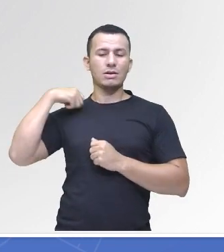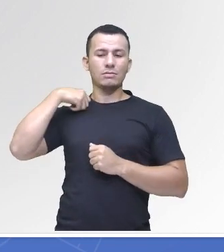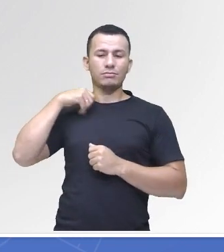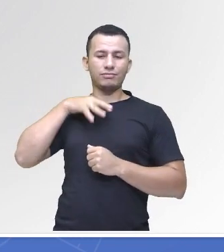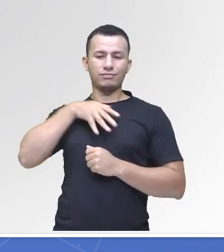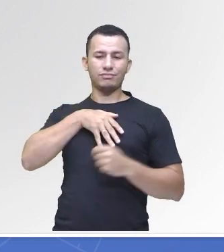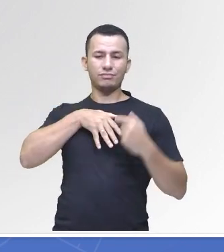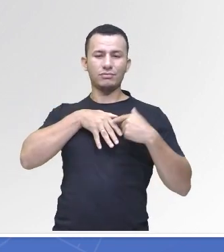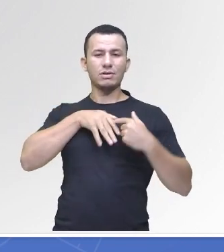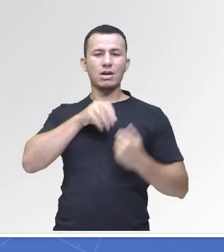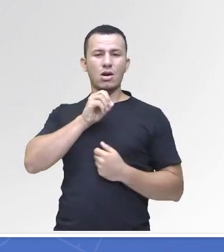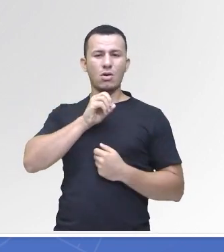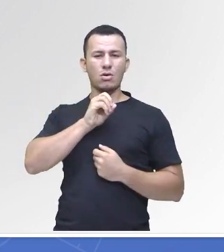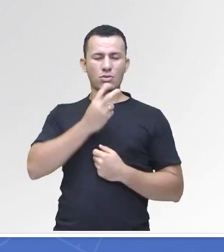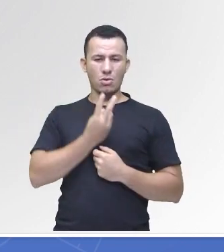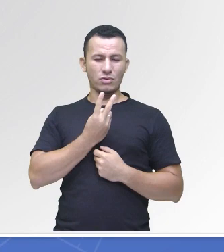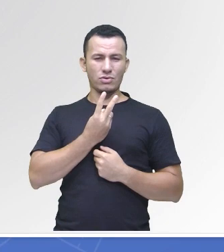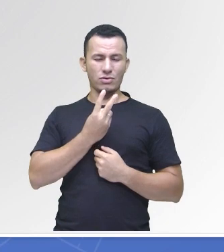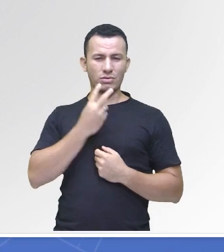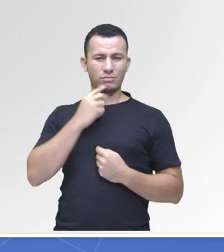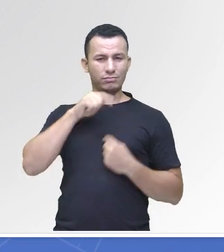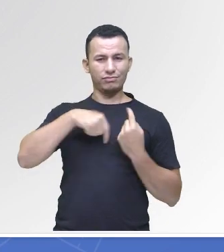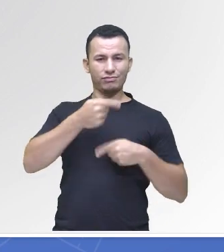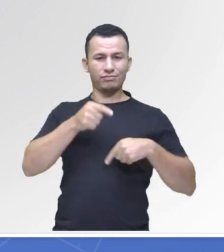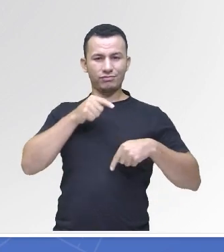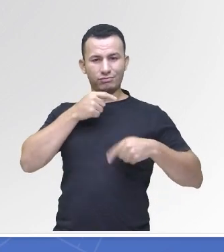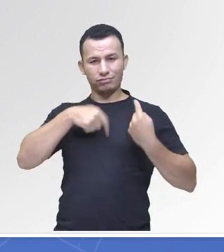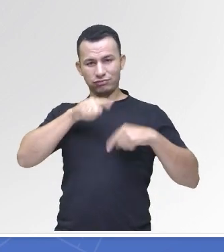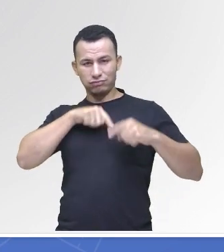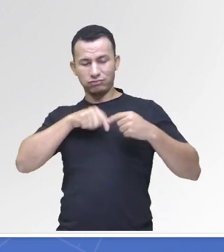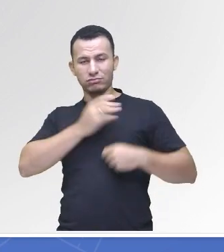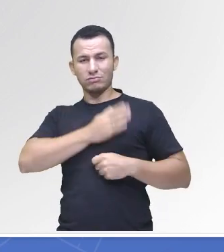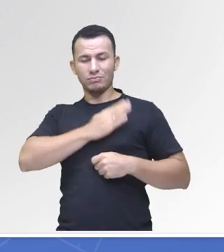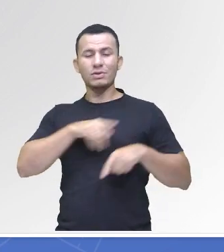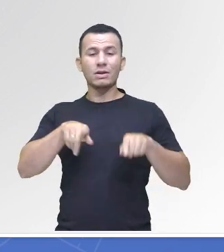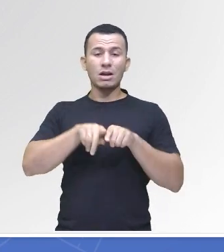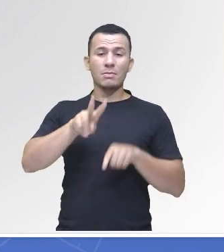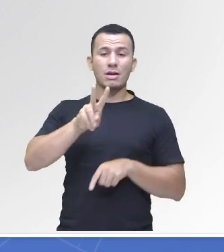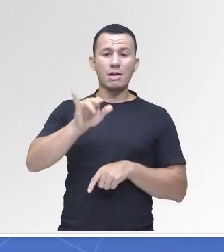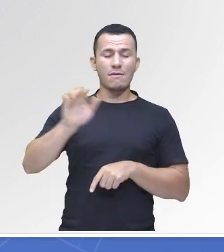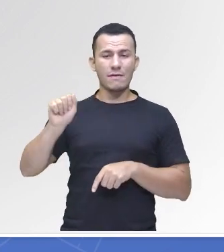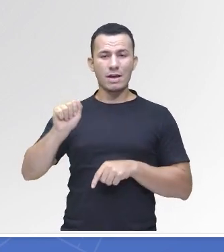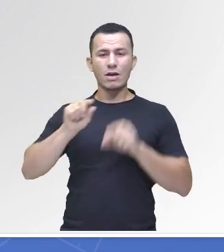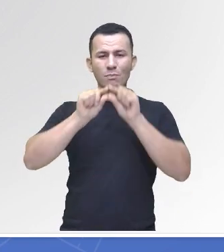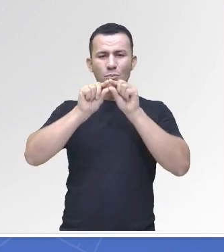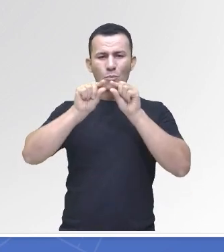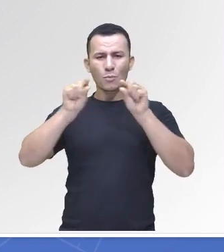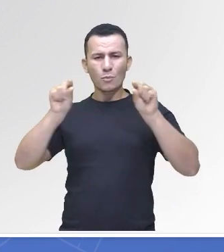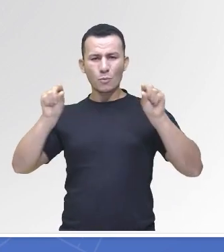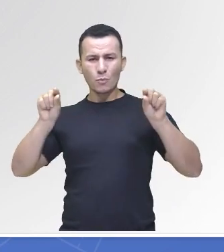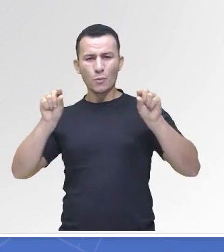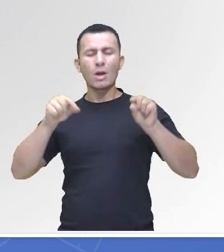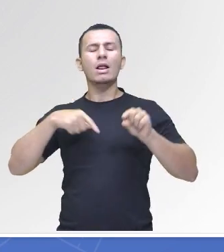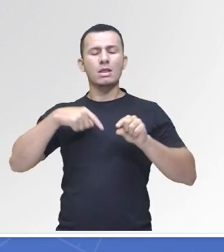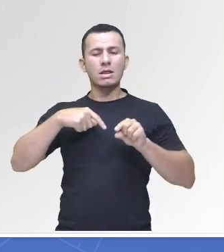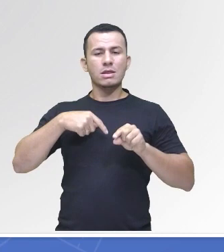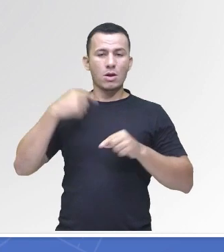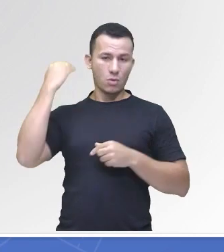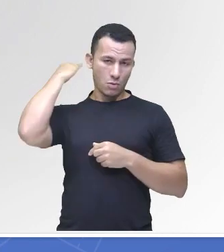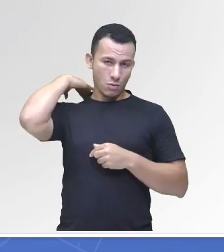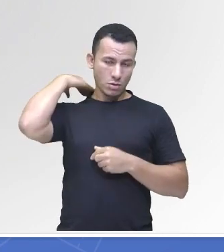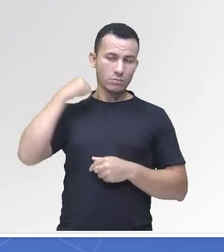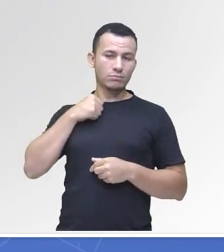pelo gás oxigênio. E isso também se aplica às veias pulmonares, que levam o sangue oxigenado do pulmão